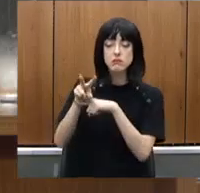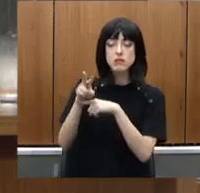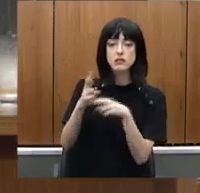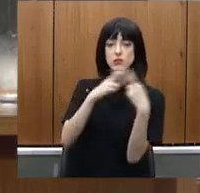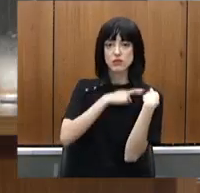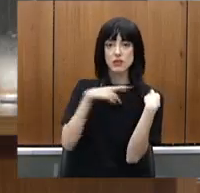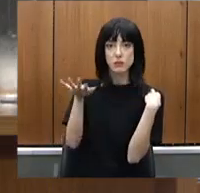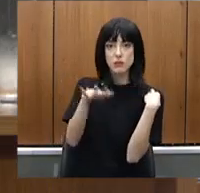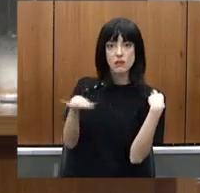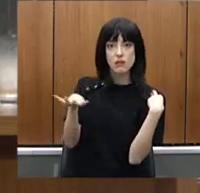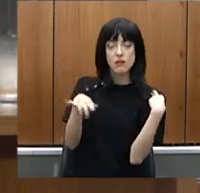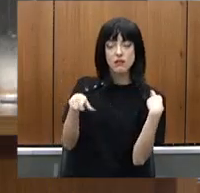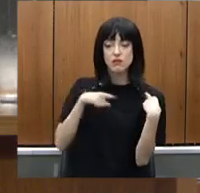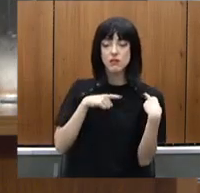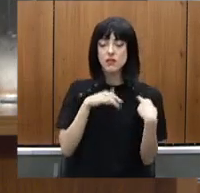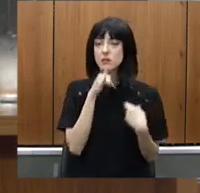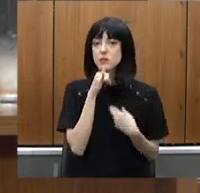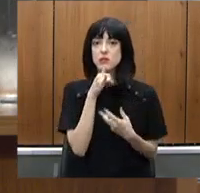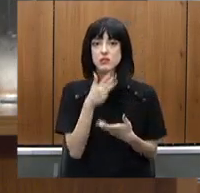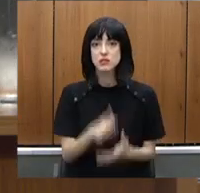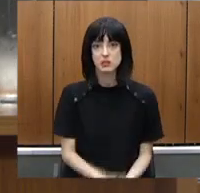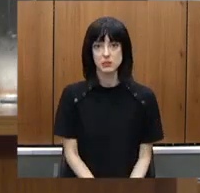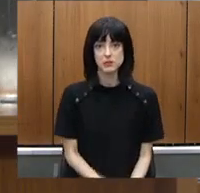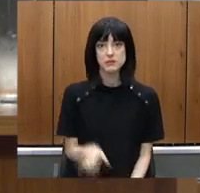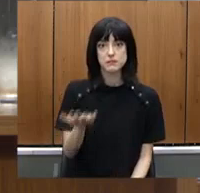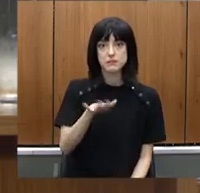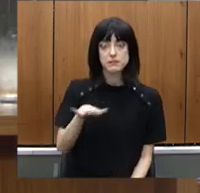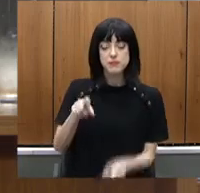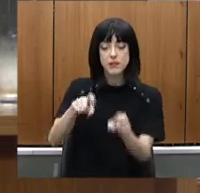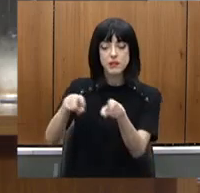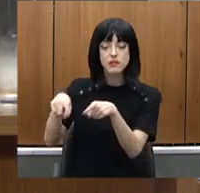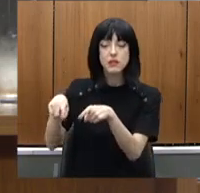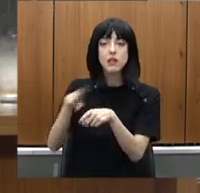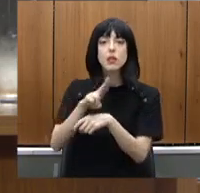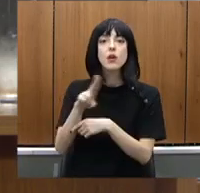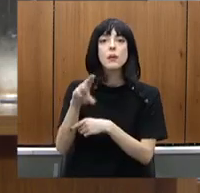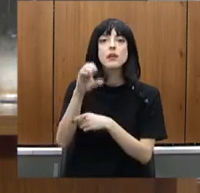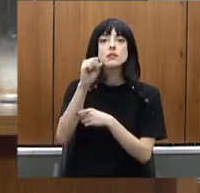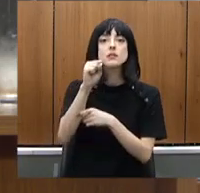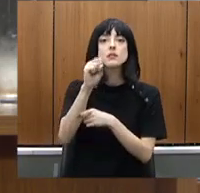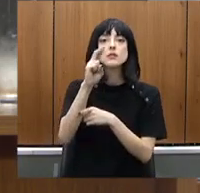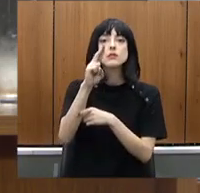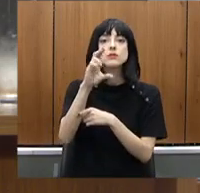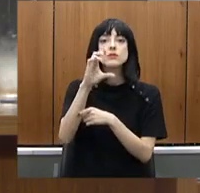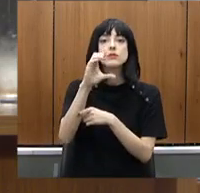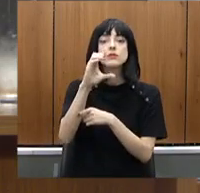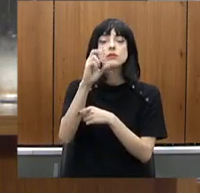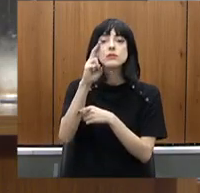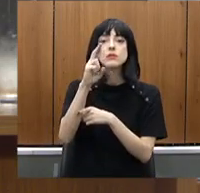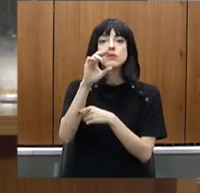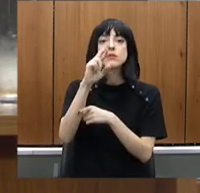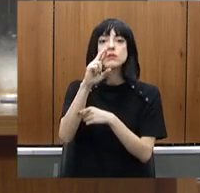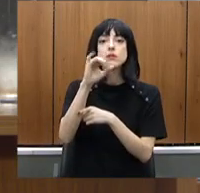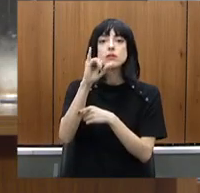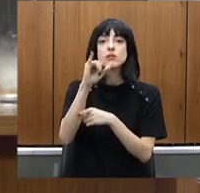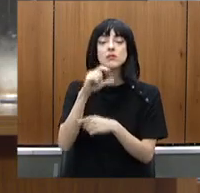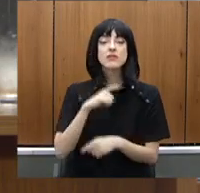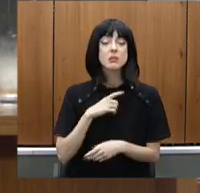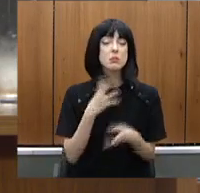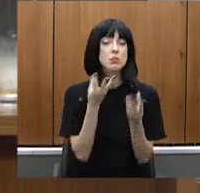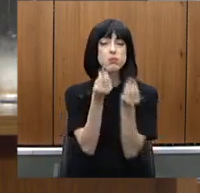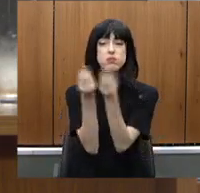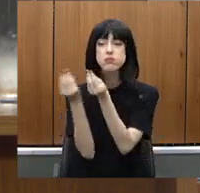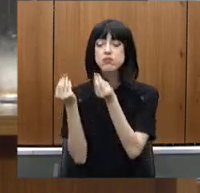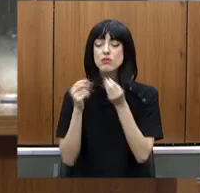fazenda sucuri tem 70 fazenda com esse nome Todo Mundo Quer pôr o mesmo nome na fazenda